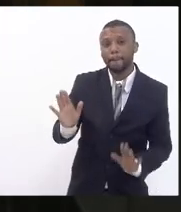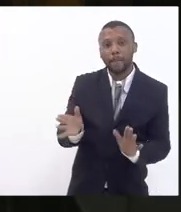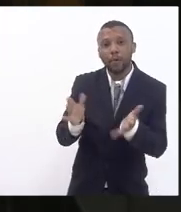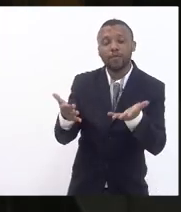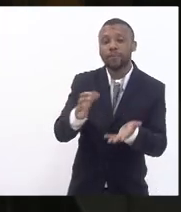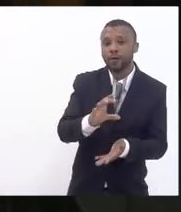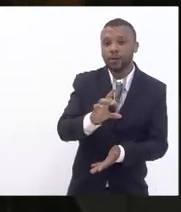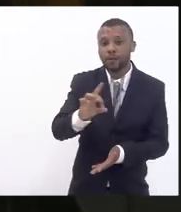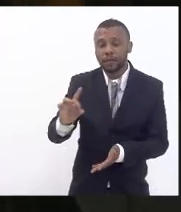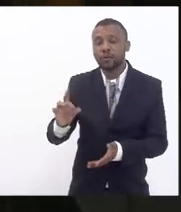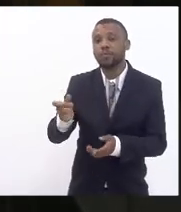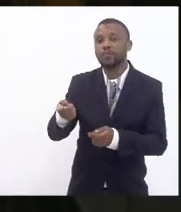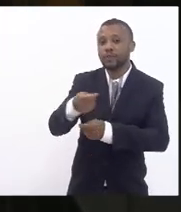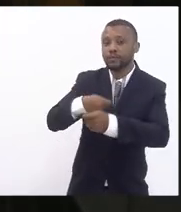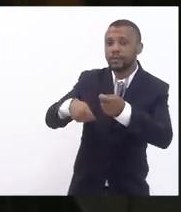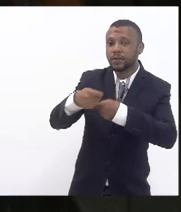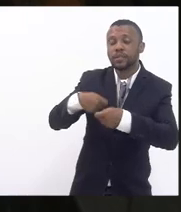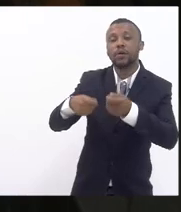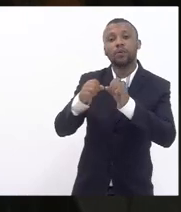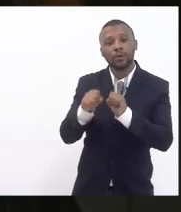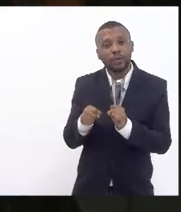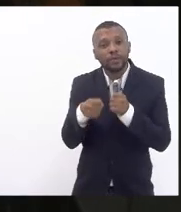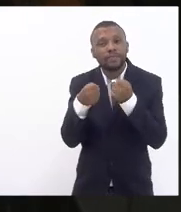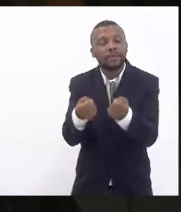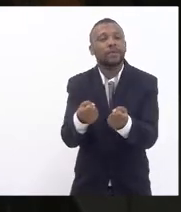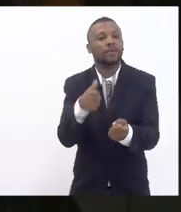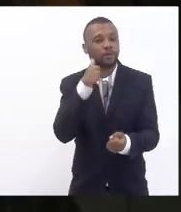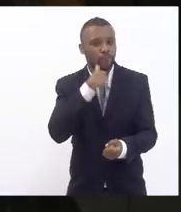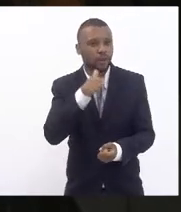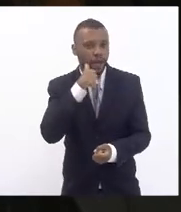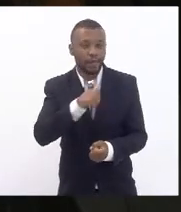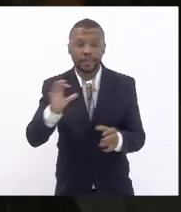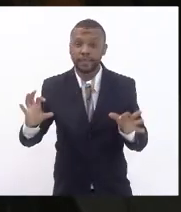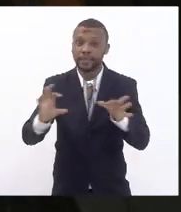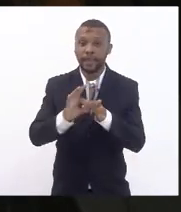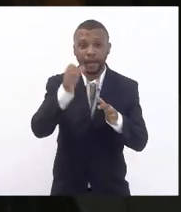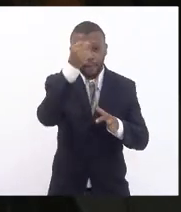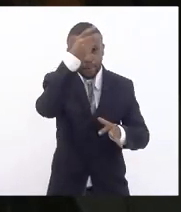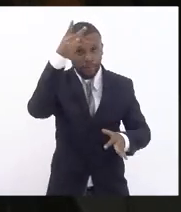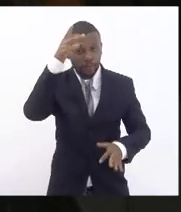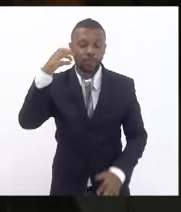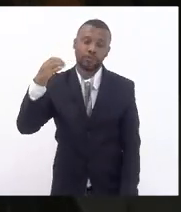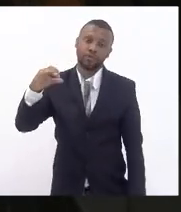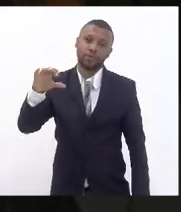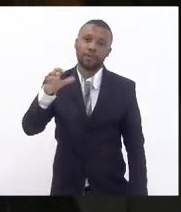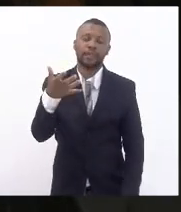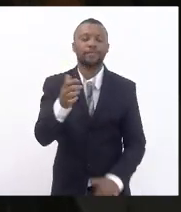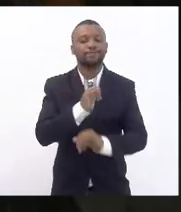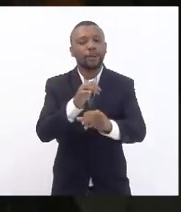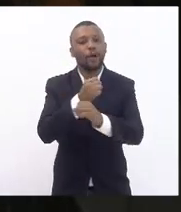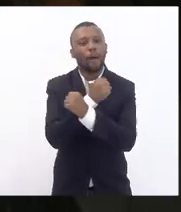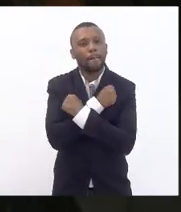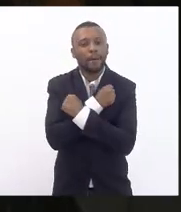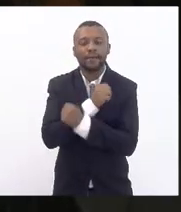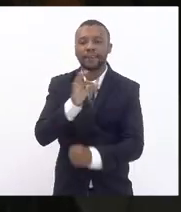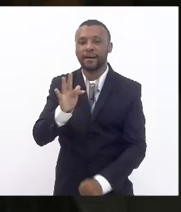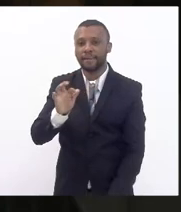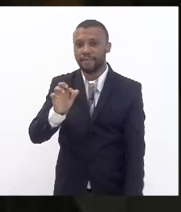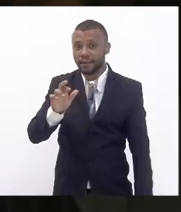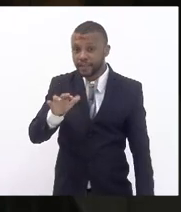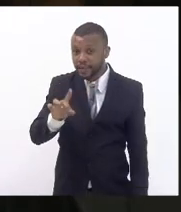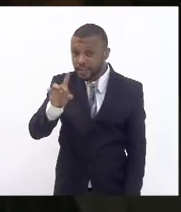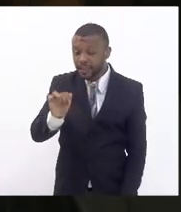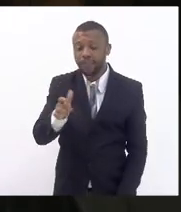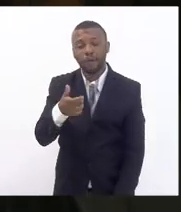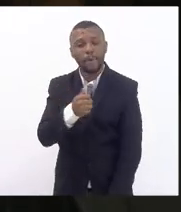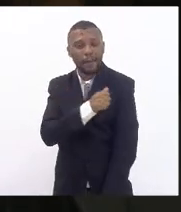integra a Administração Municipal de Niterói, integra a Prefeitura de Niterói. Quero mandar aqui um abraço muito especial para a Fernanda Sixel, que foi minha aluna na UF,